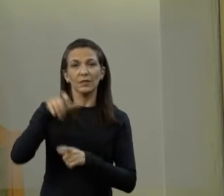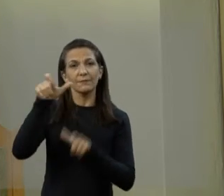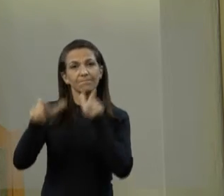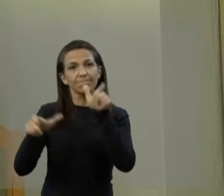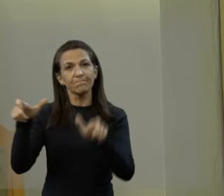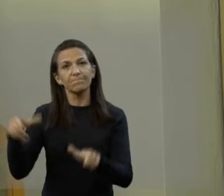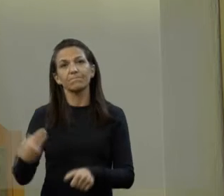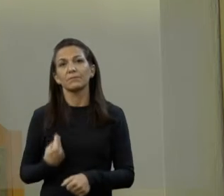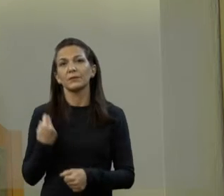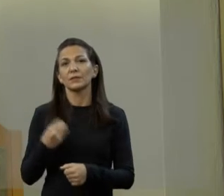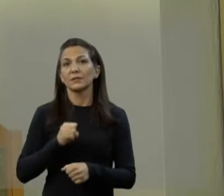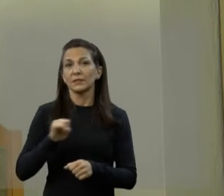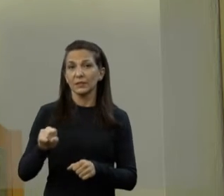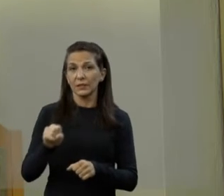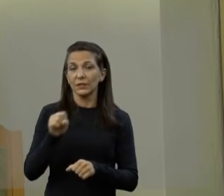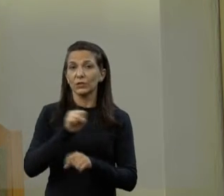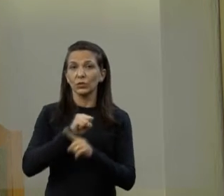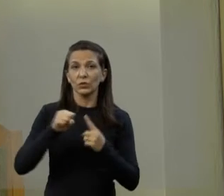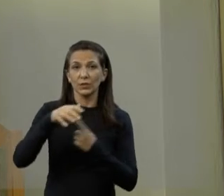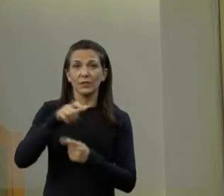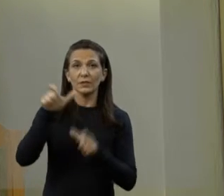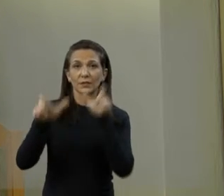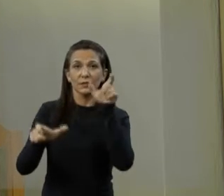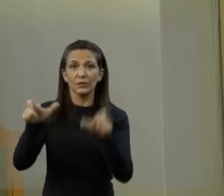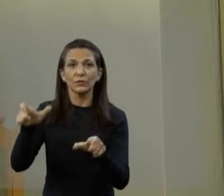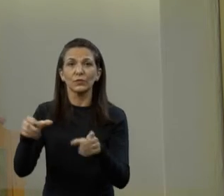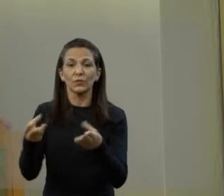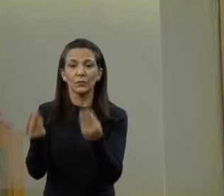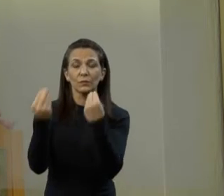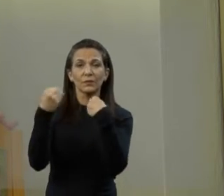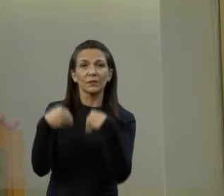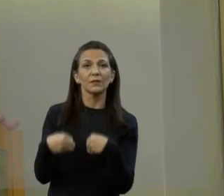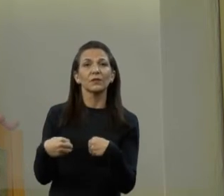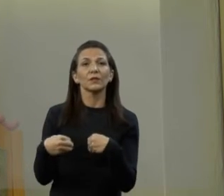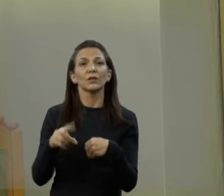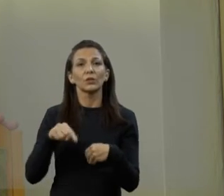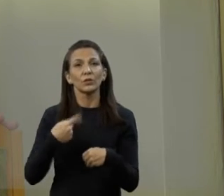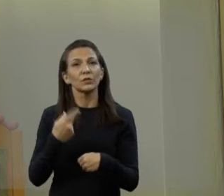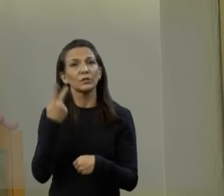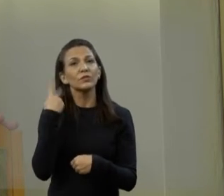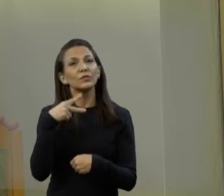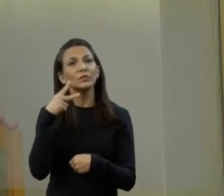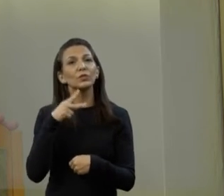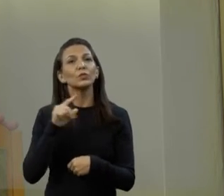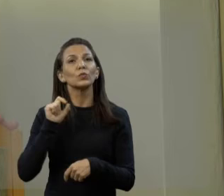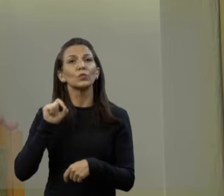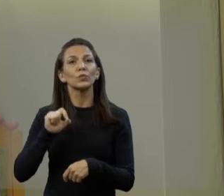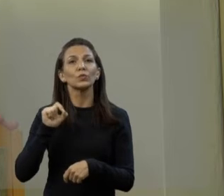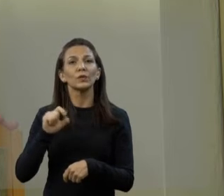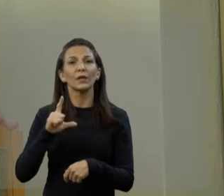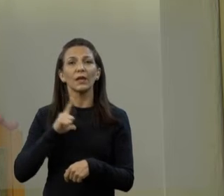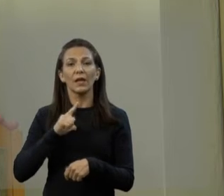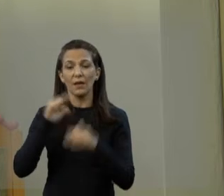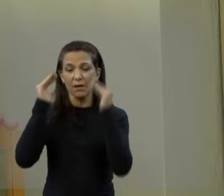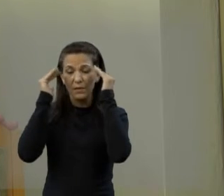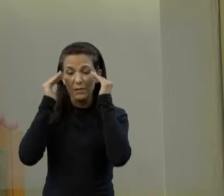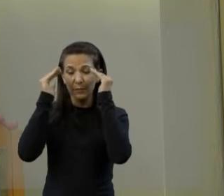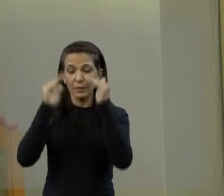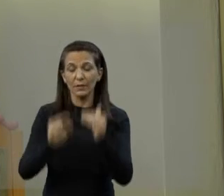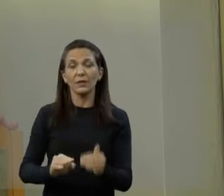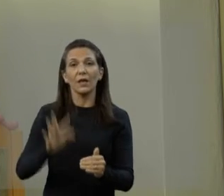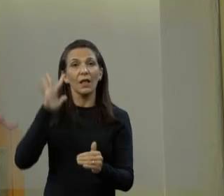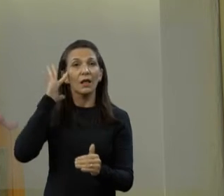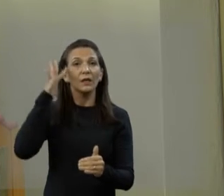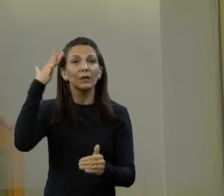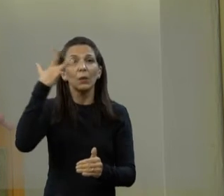sociedade civil nos entrega um plano o mínimo que nós vereadores devemos fazer nessa casa é respeitar a